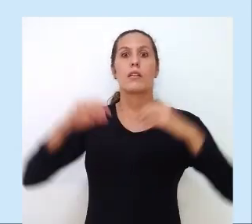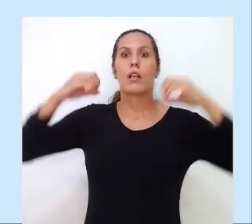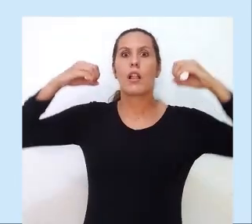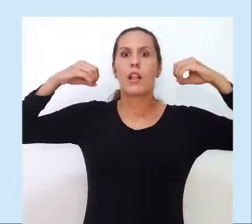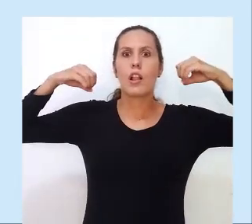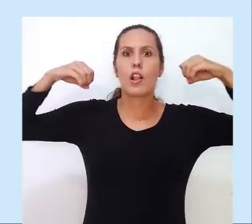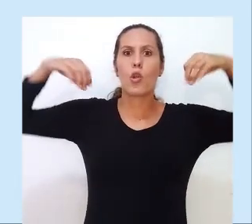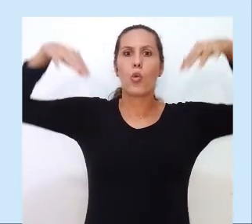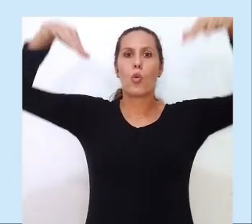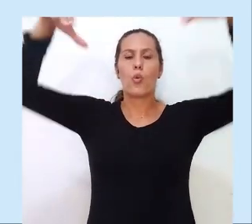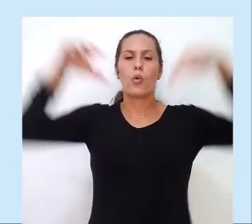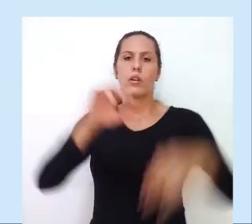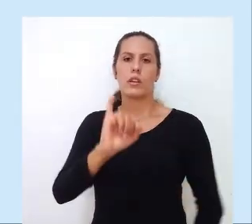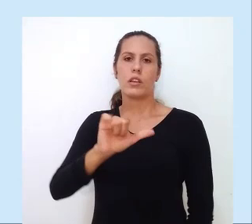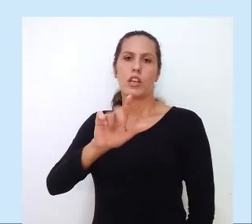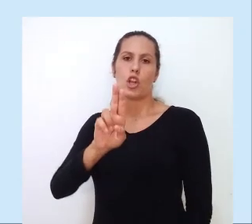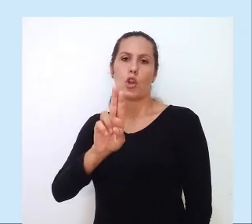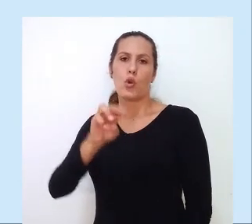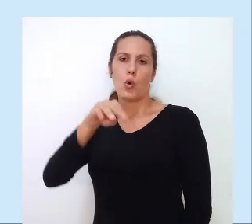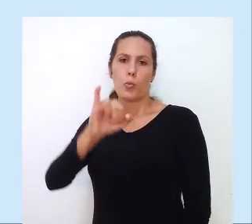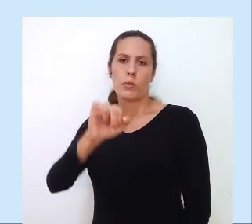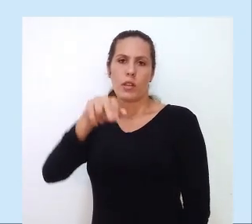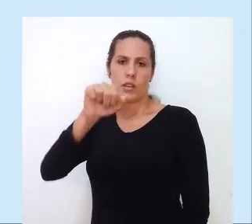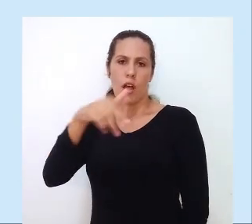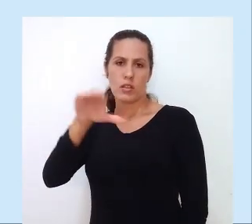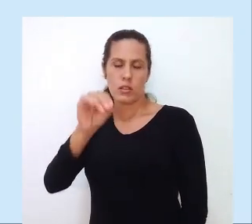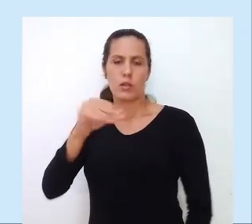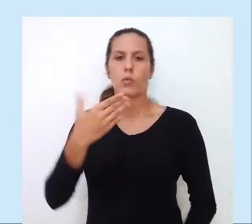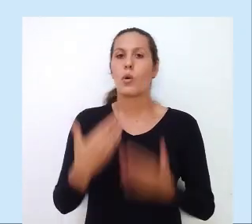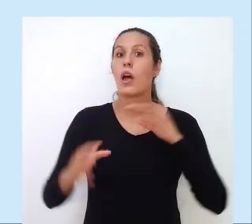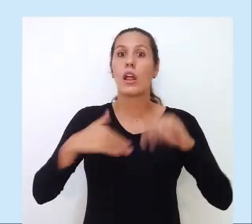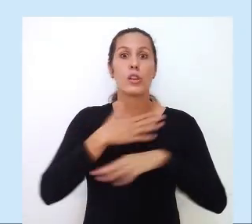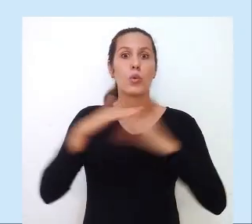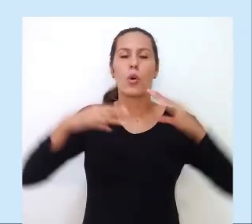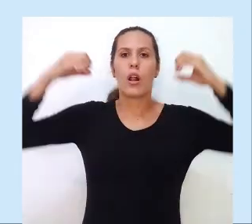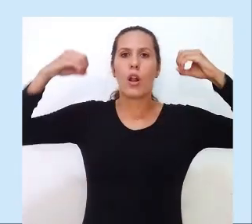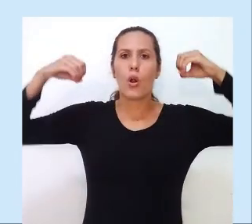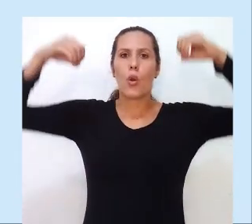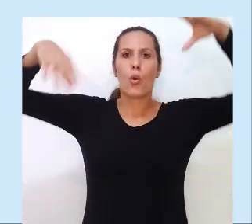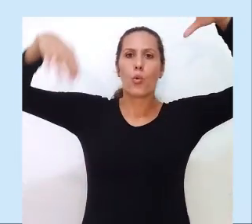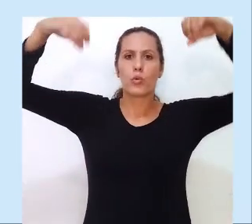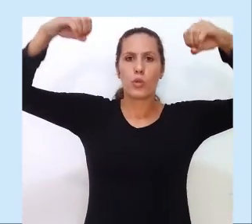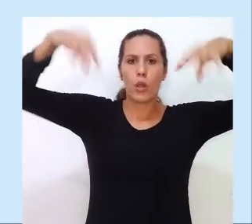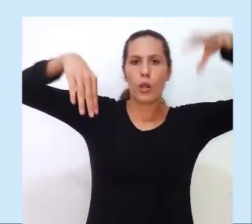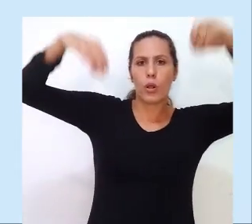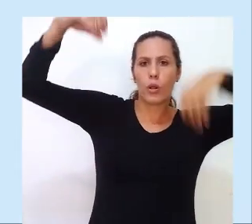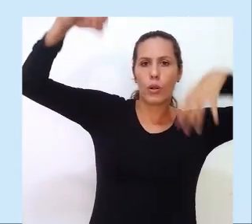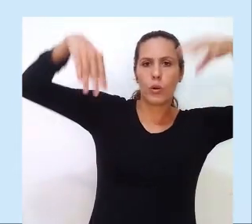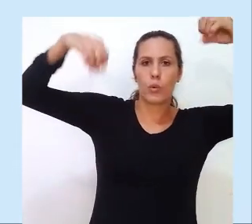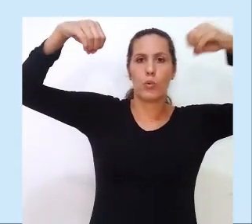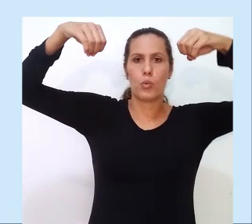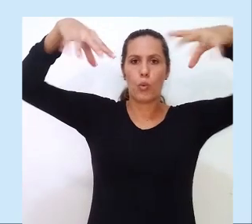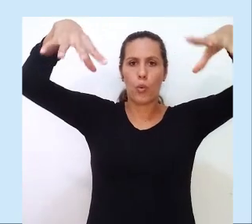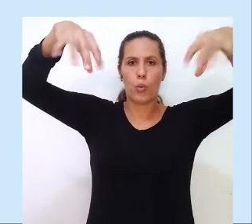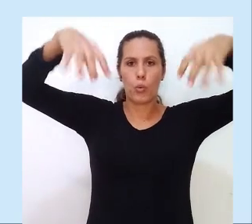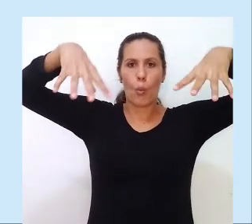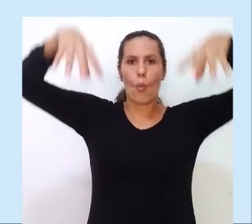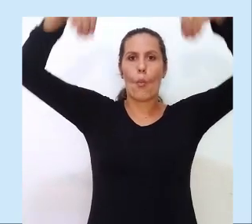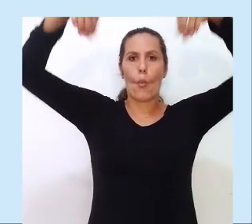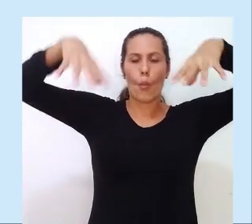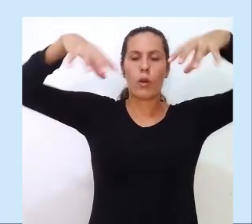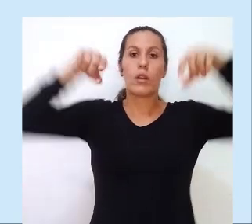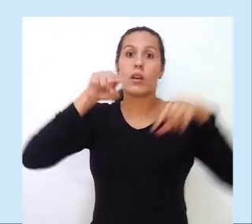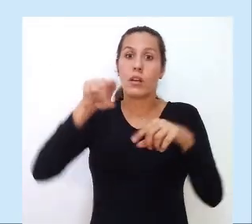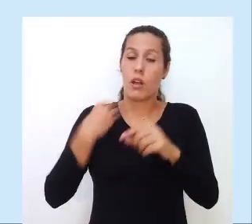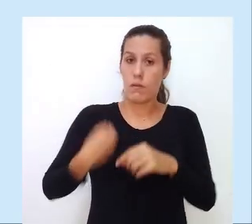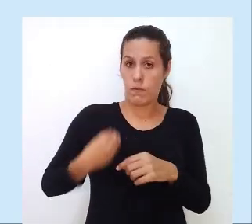o efeito de luz que você consegue ver ou perceber durante o espetáculo. Então, a iluminação, ela também